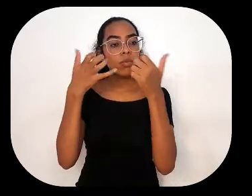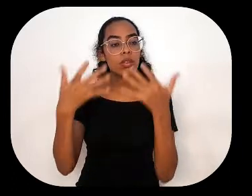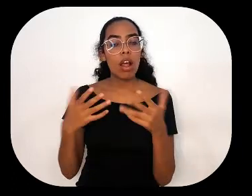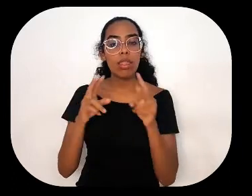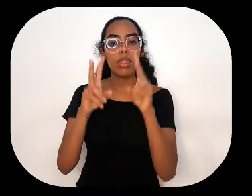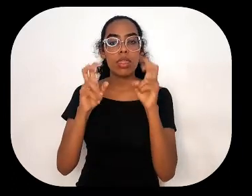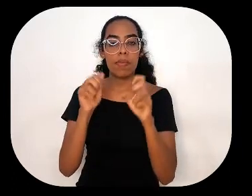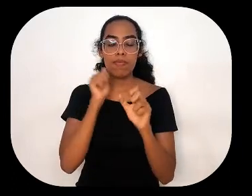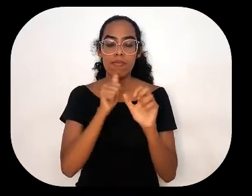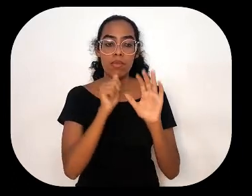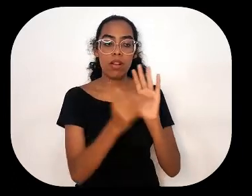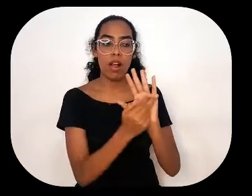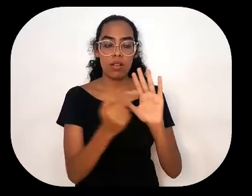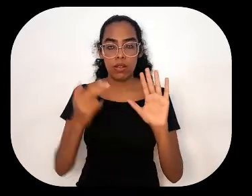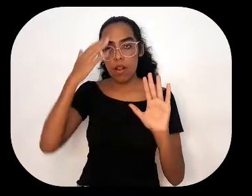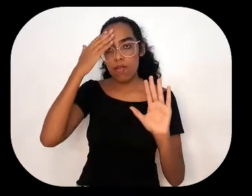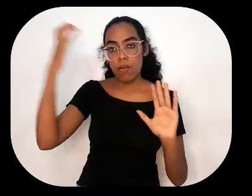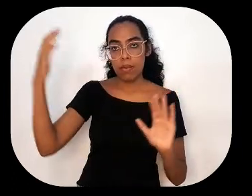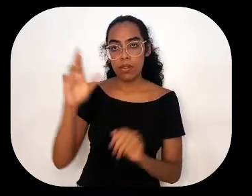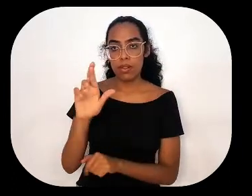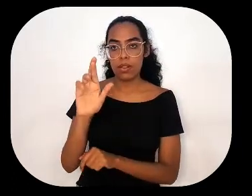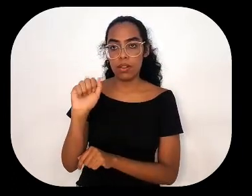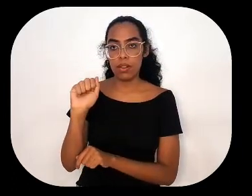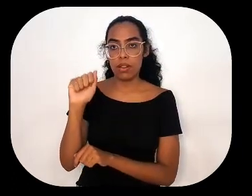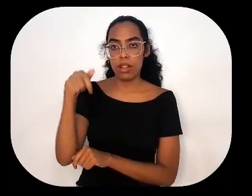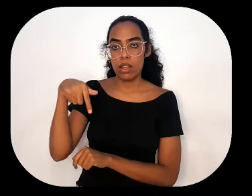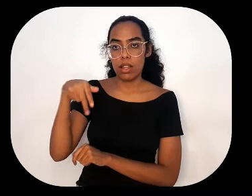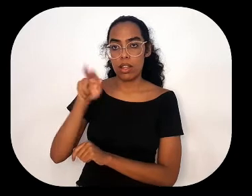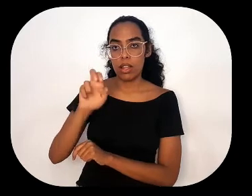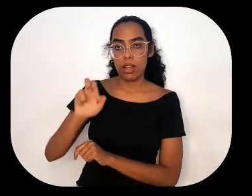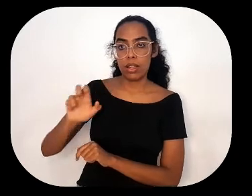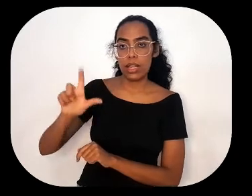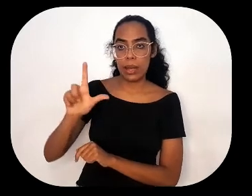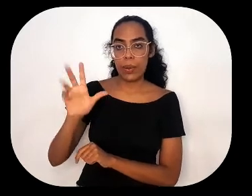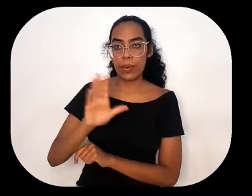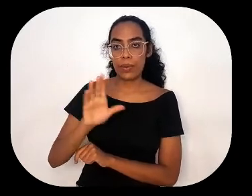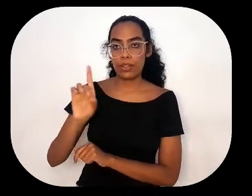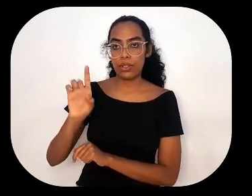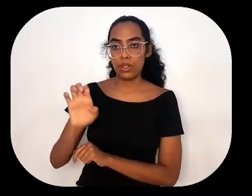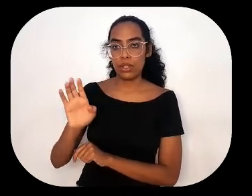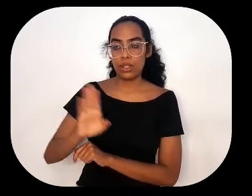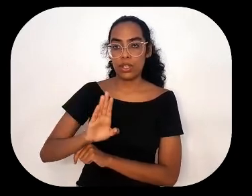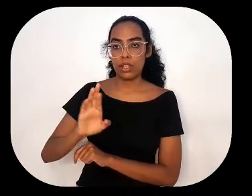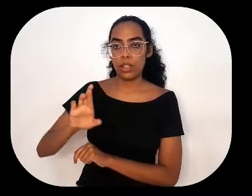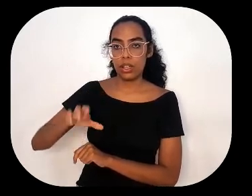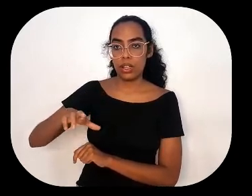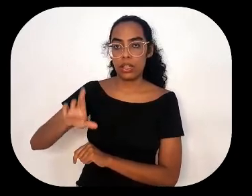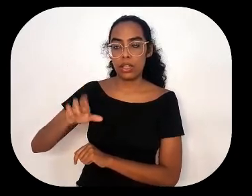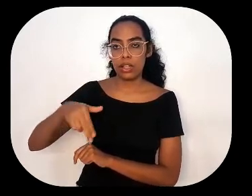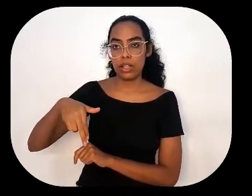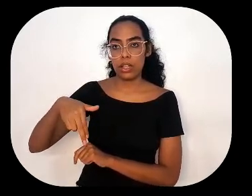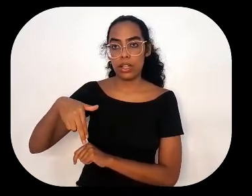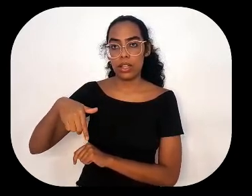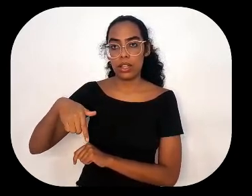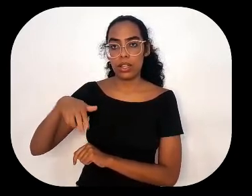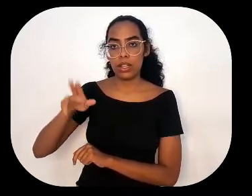principalmente sobre a produção dos romances né porque foram dois trabalhos assim que a gente se dedicou a